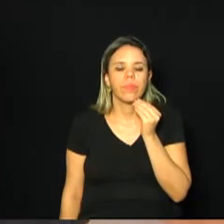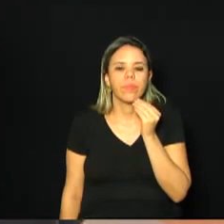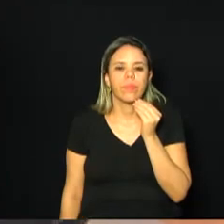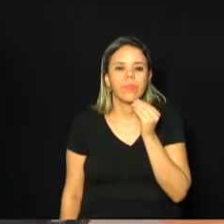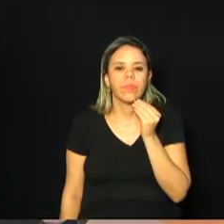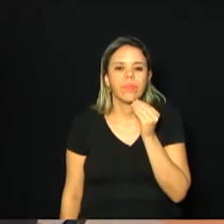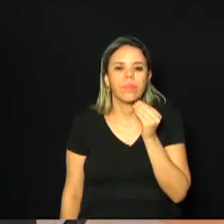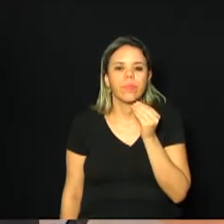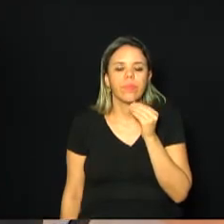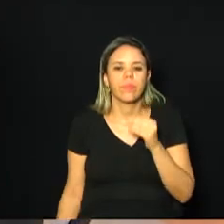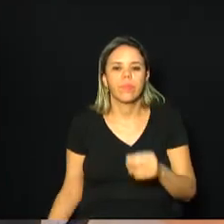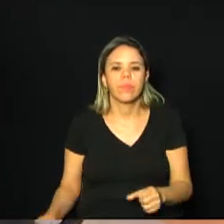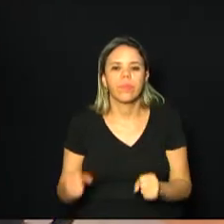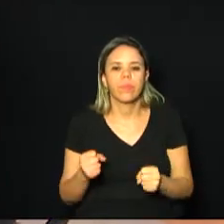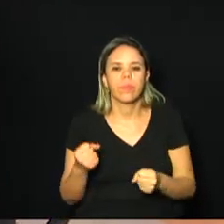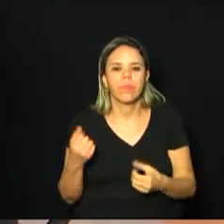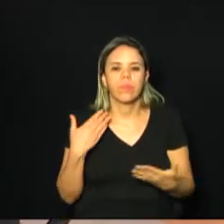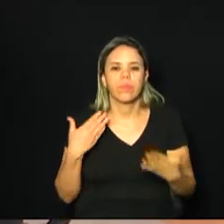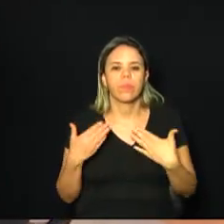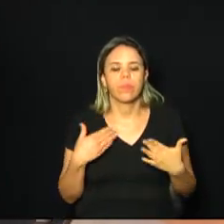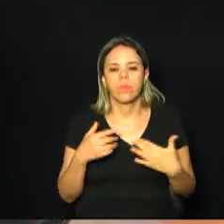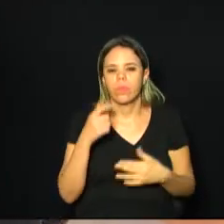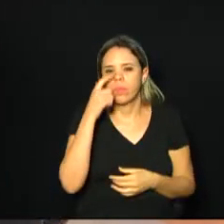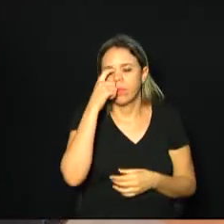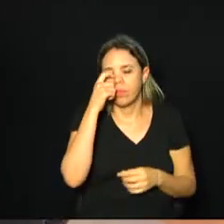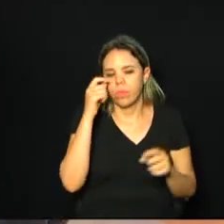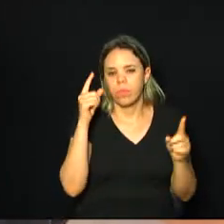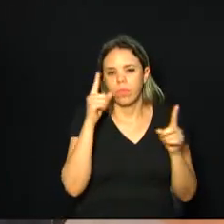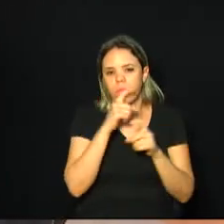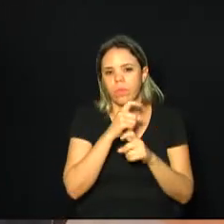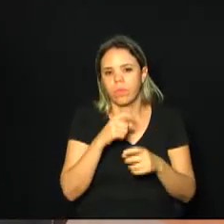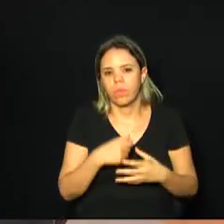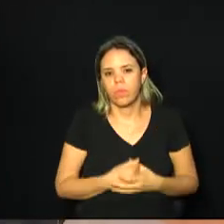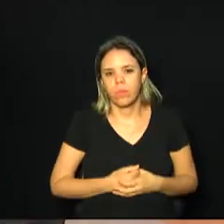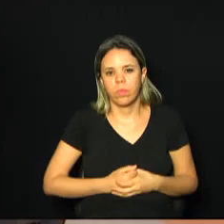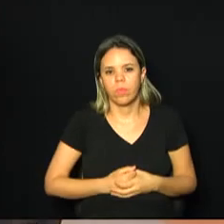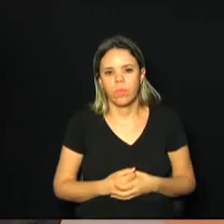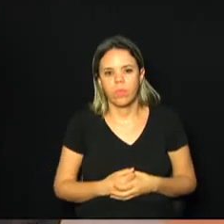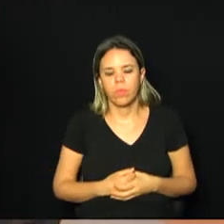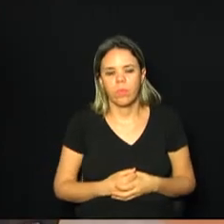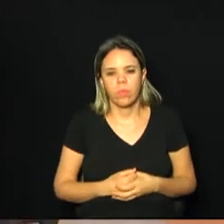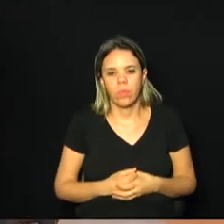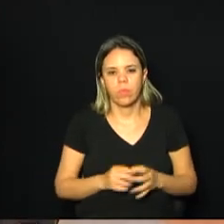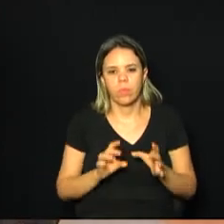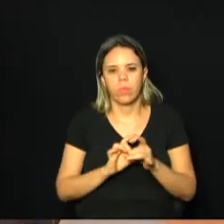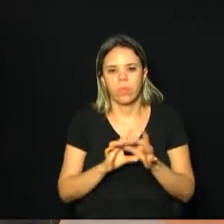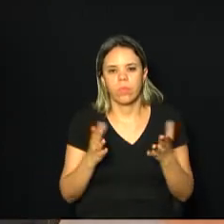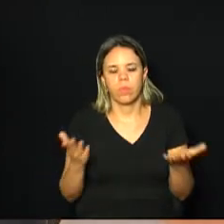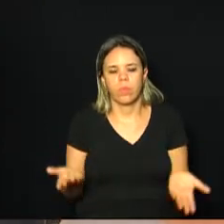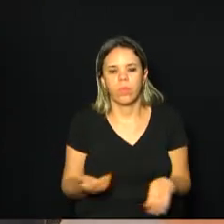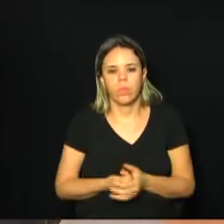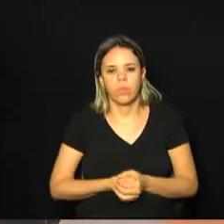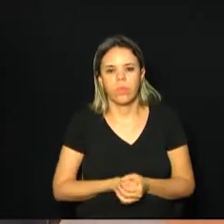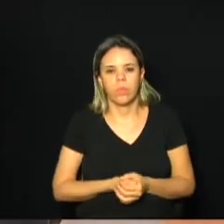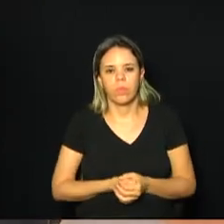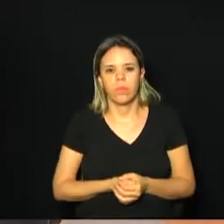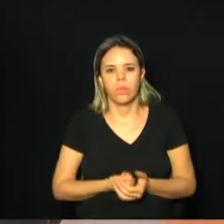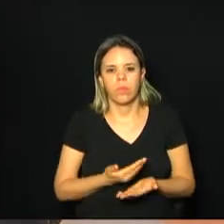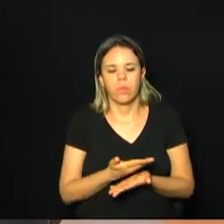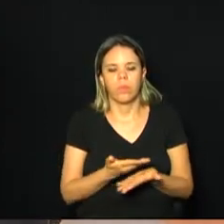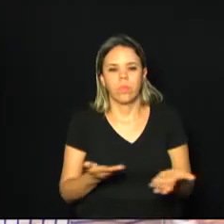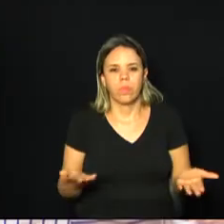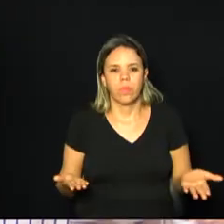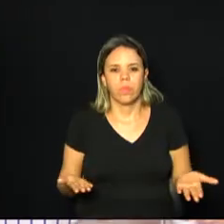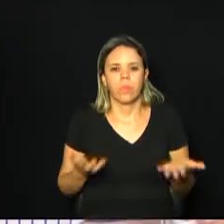a gente poder discutir um assunto tão complexo e da disponibilidade de